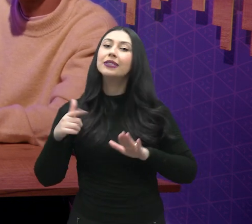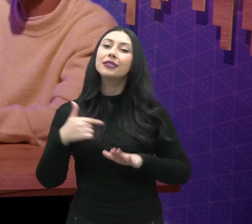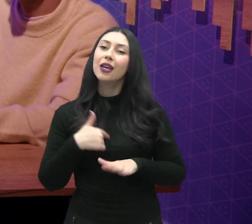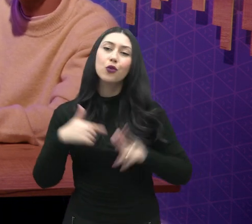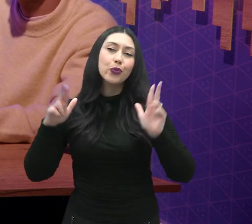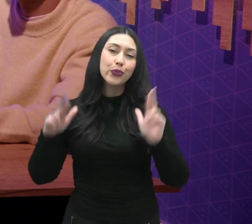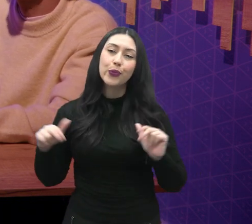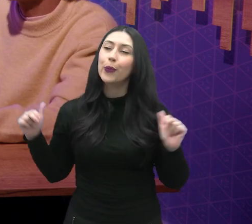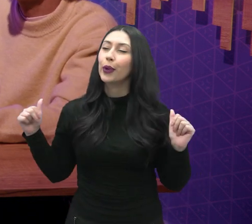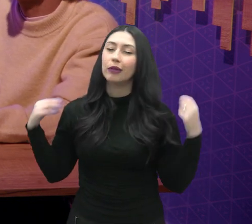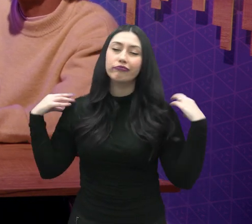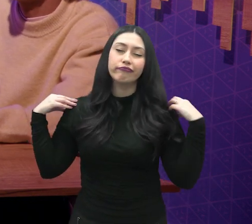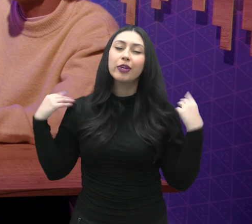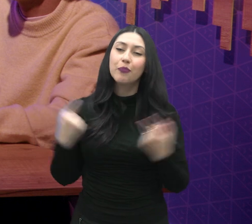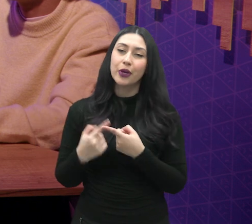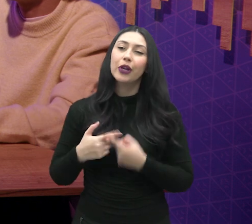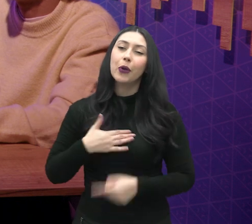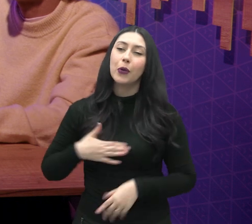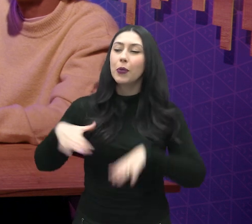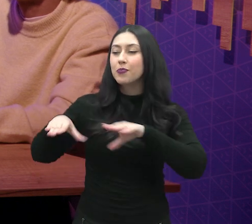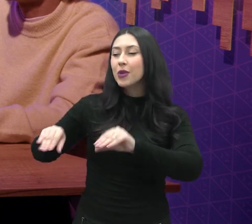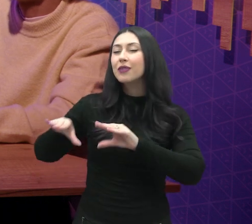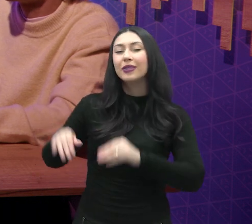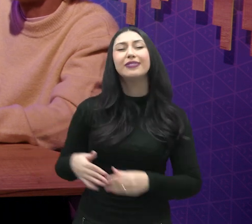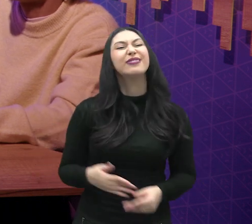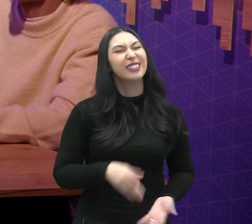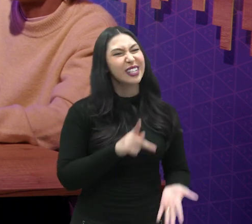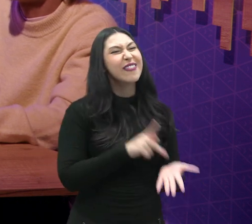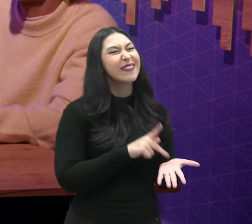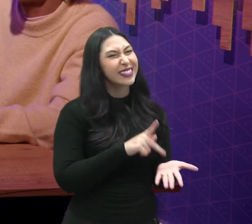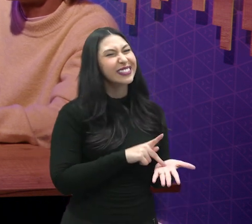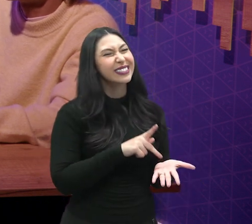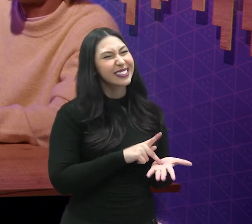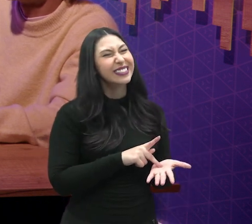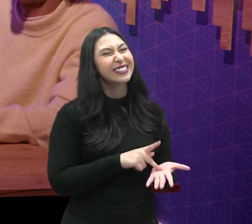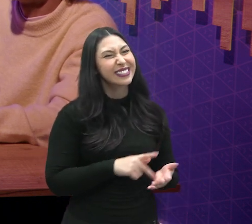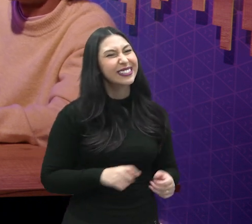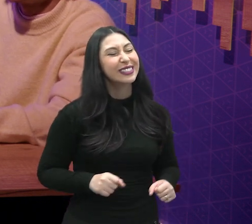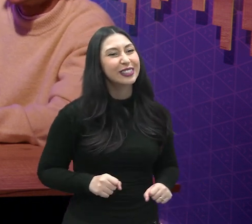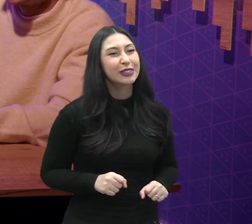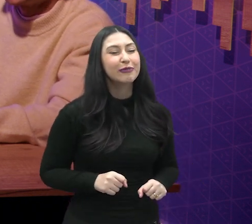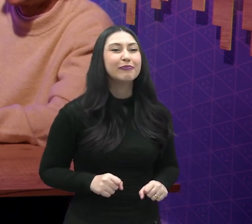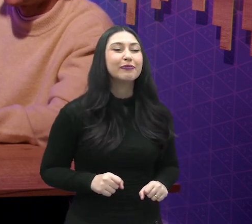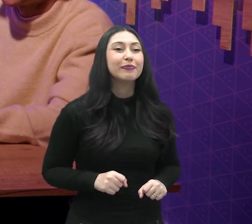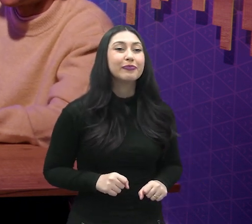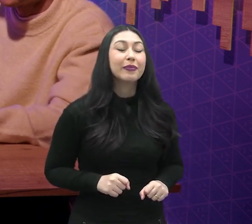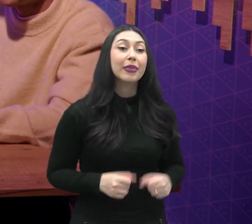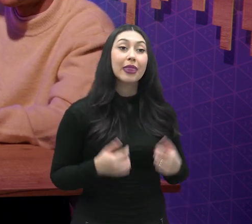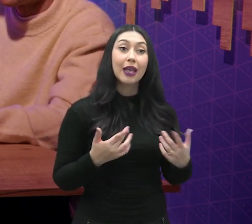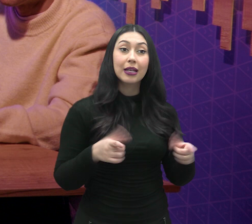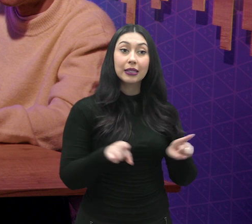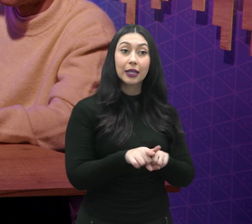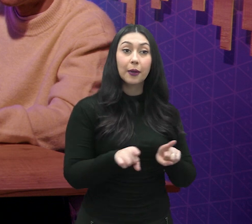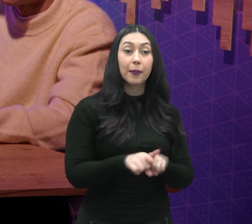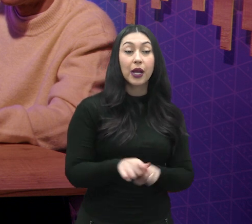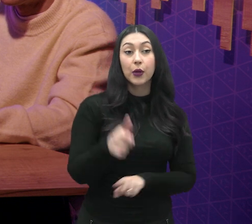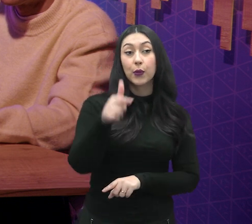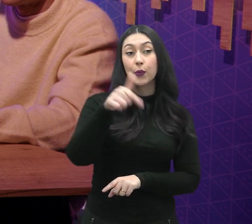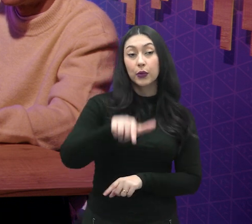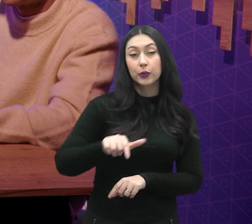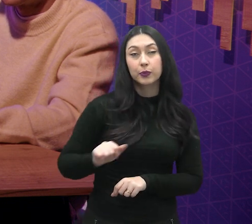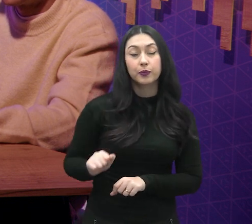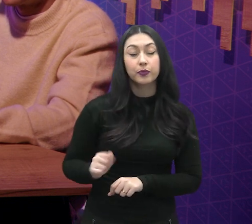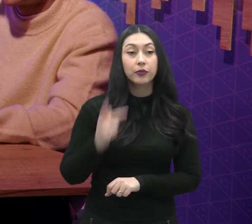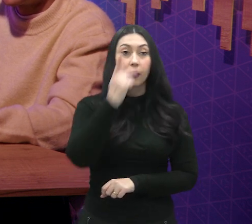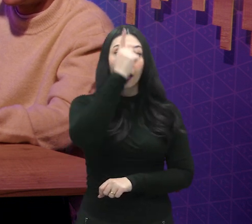gosto de receber massagem, sou a pessoa que não recebe. Tá vendo? Só realmente essa teoria faz sentido, Vitor. A gente